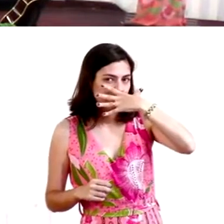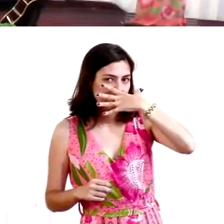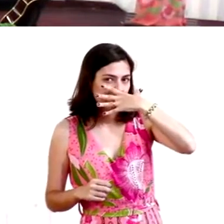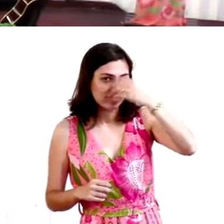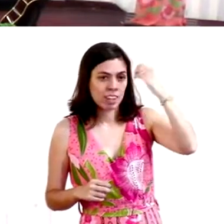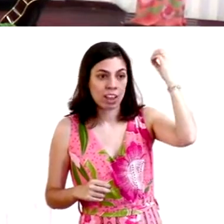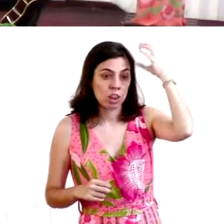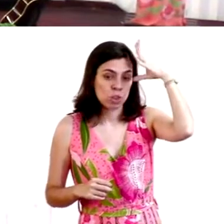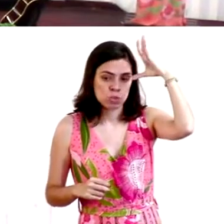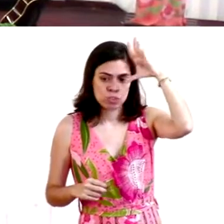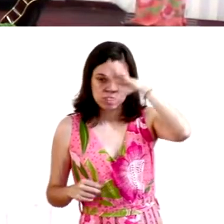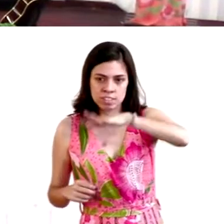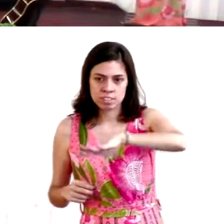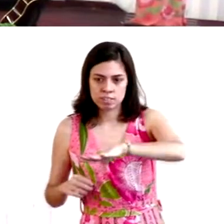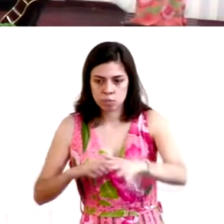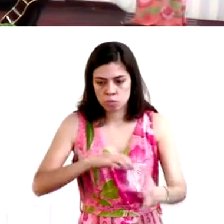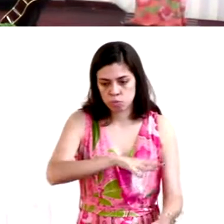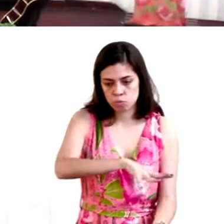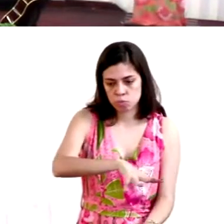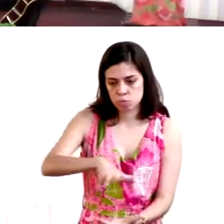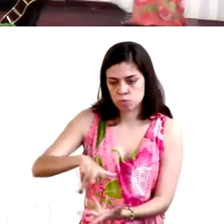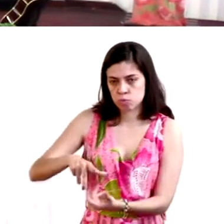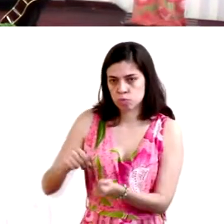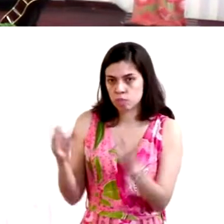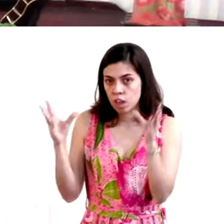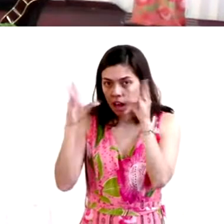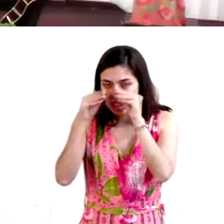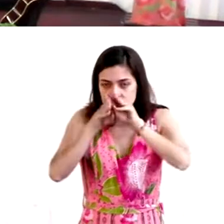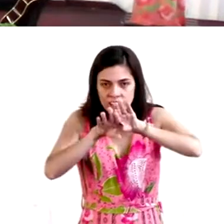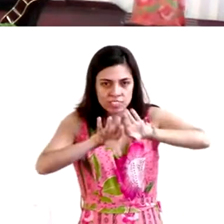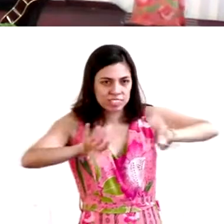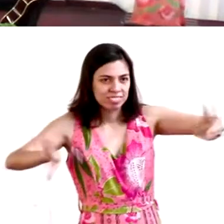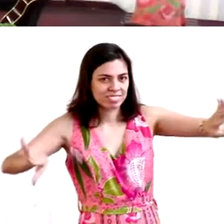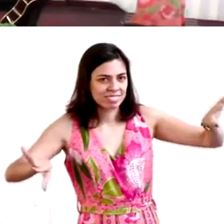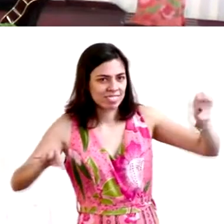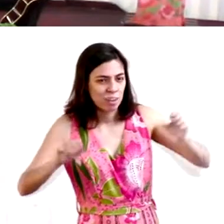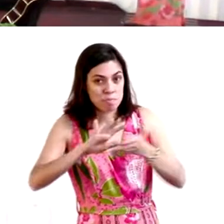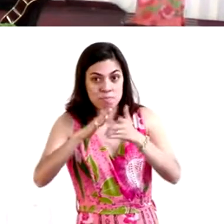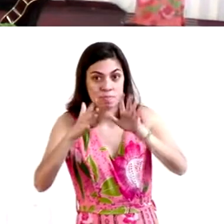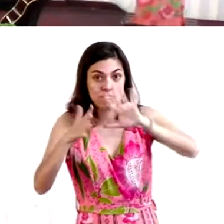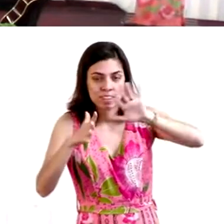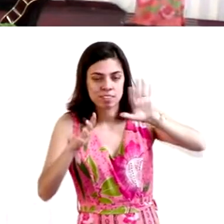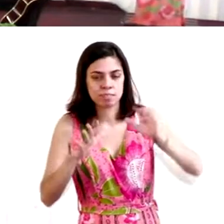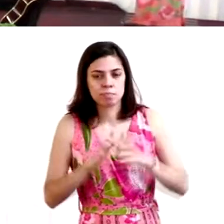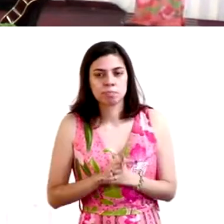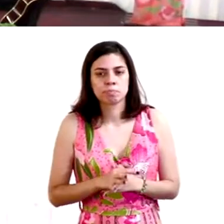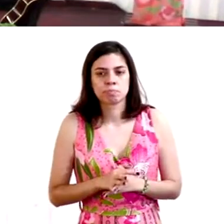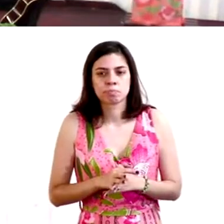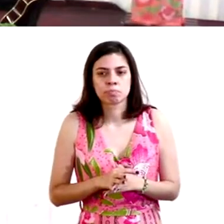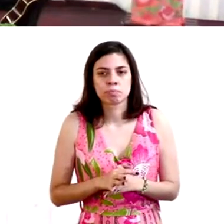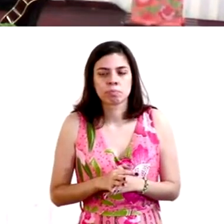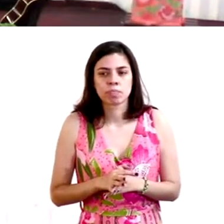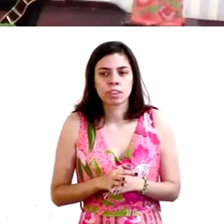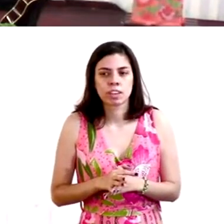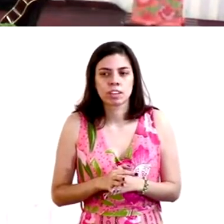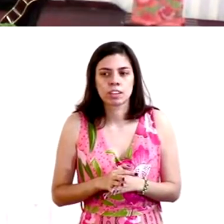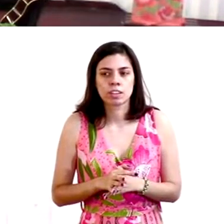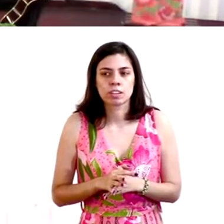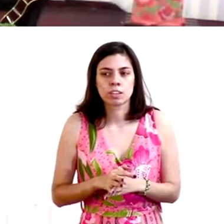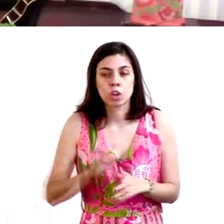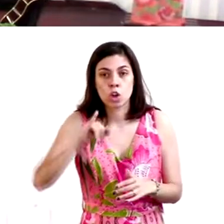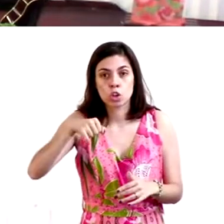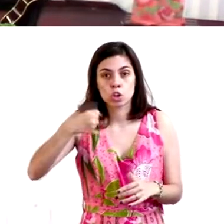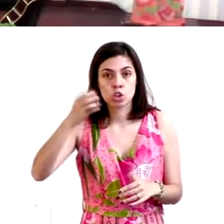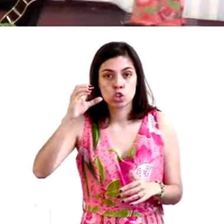as trevas não prevaleceram contra ela. Houve um homem enviado por Deus, cujo nome era João. Este veio